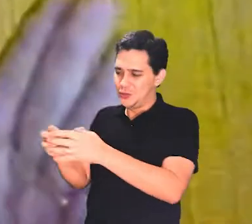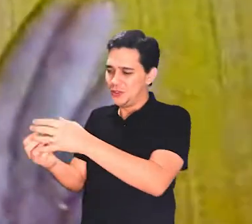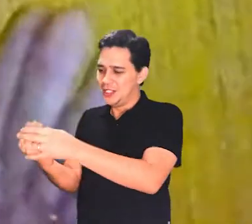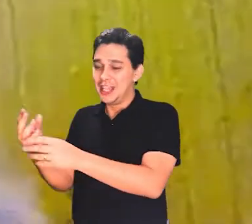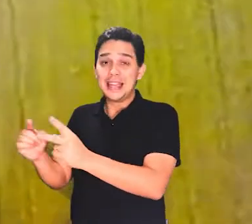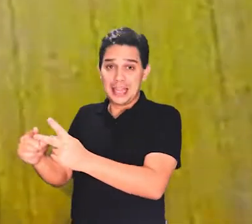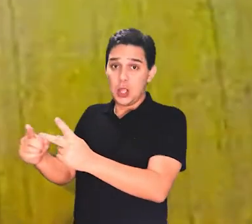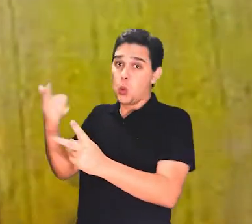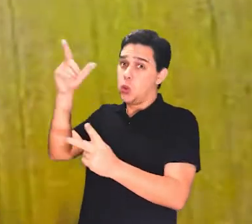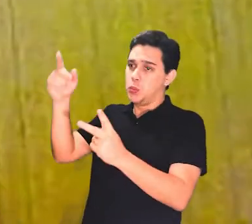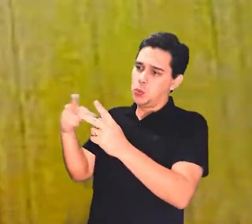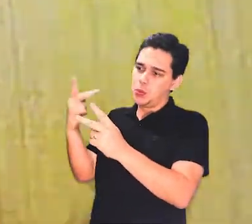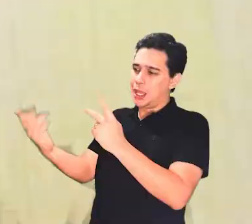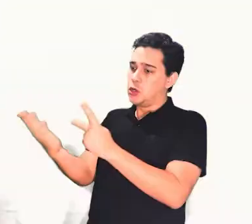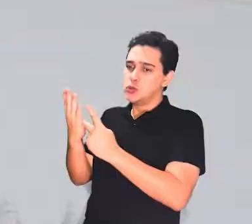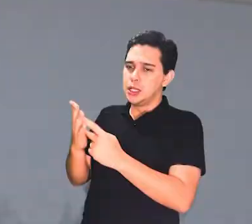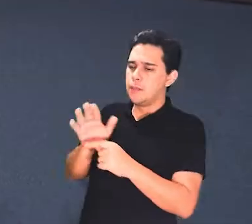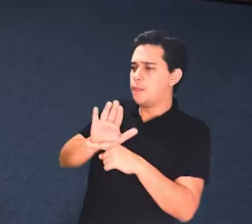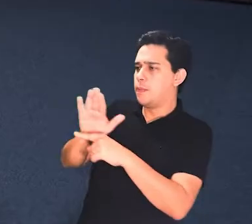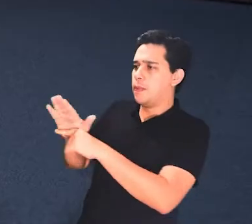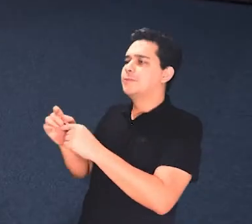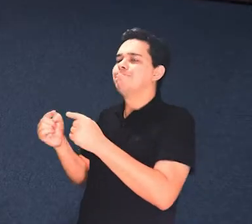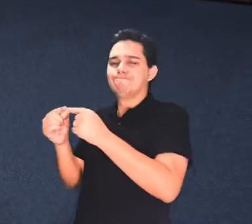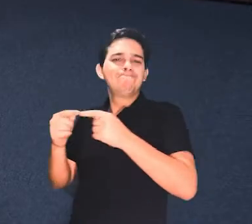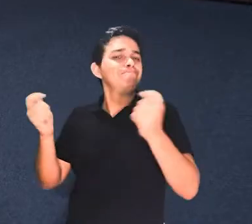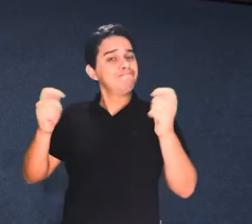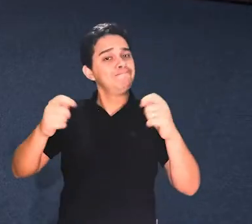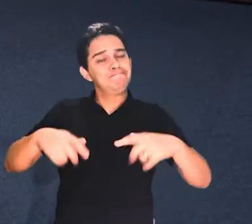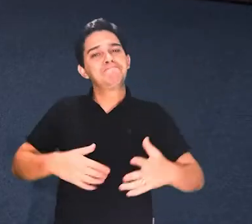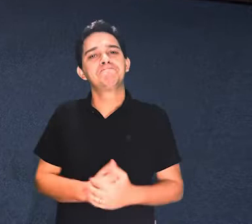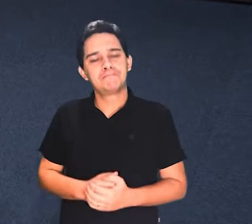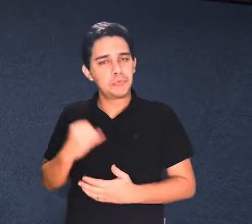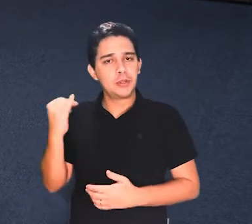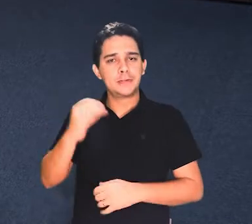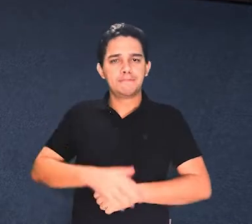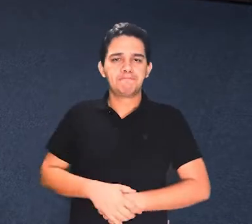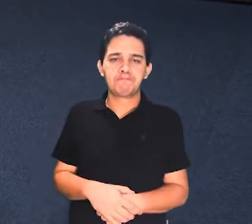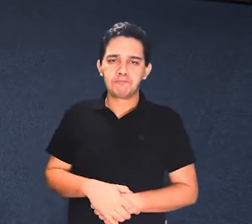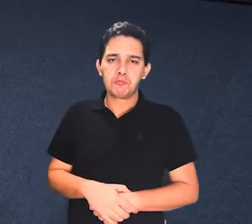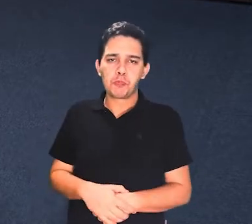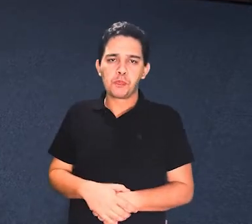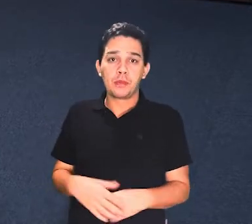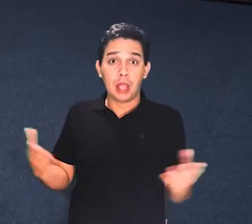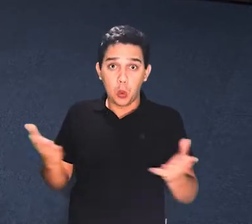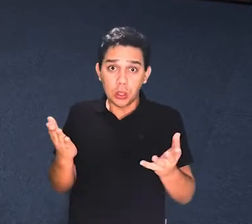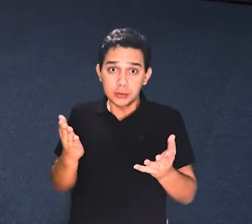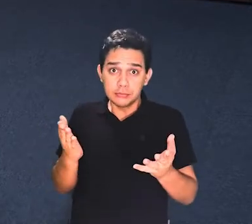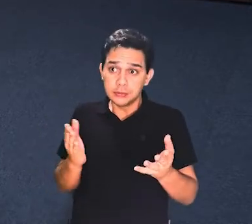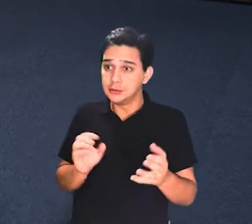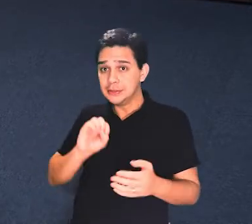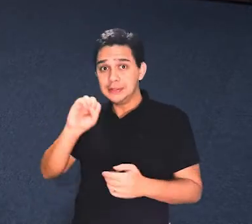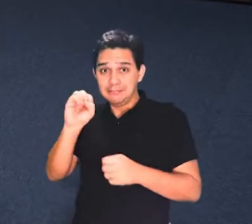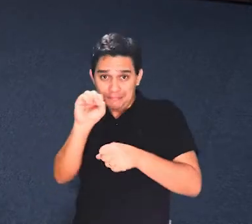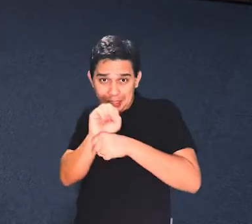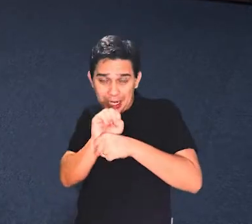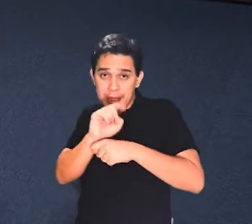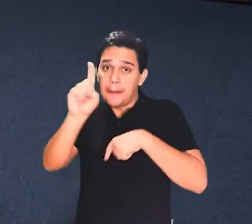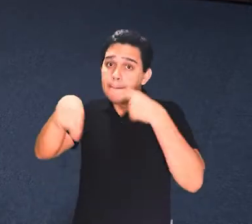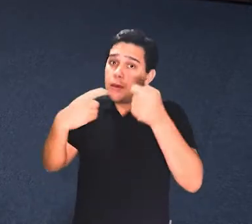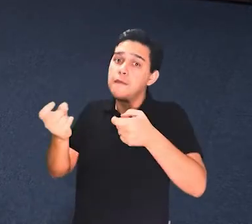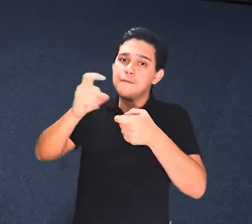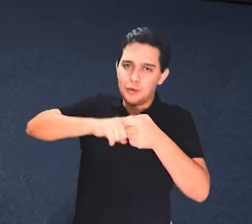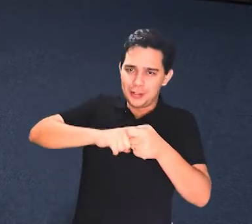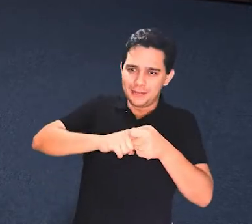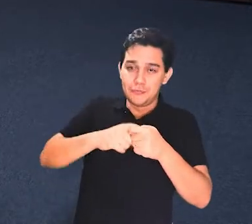da assistência, é essencial. Agora nós vamos para um rápido intervalo. A seguir, confira a continuação do quadro Por Dentro